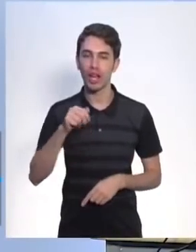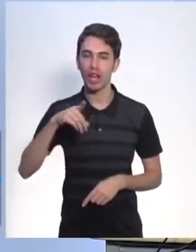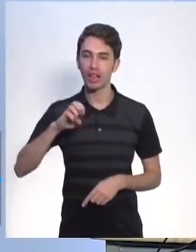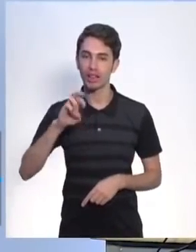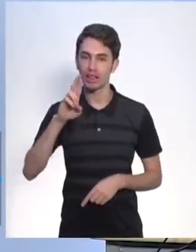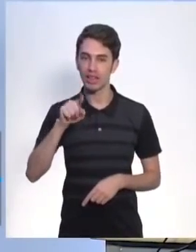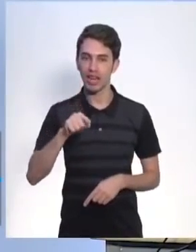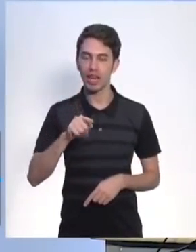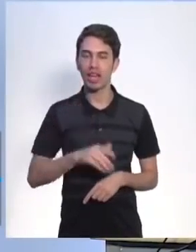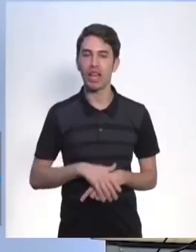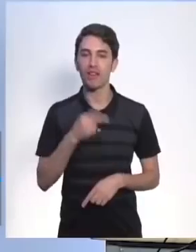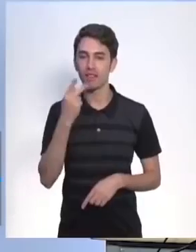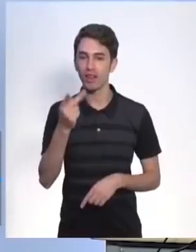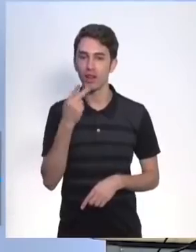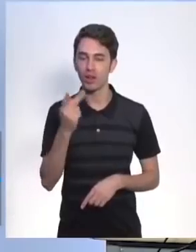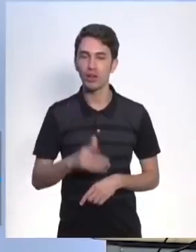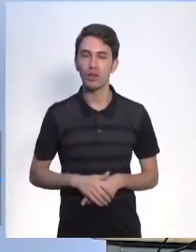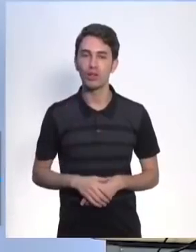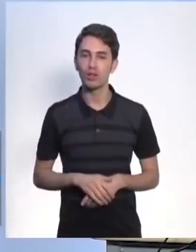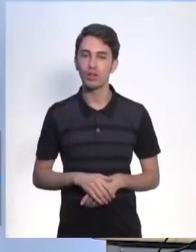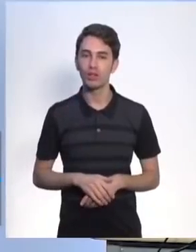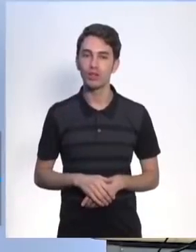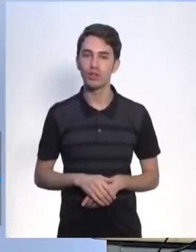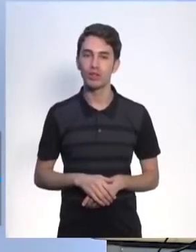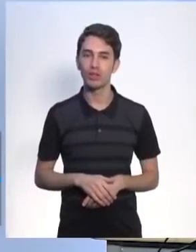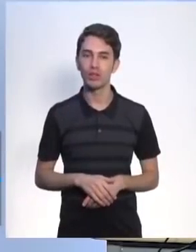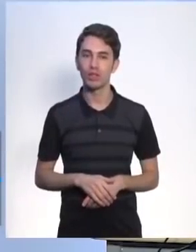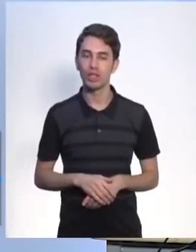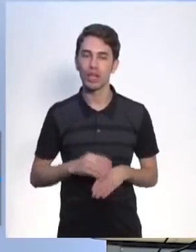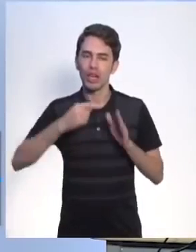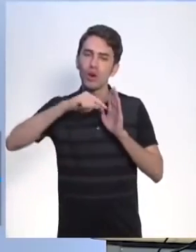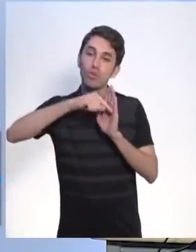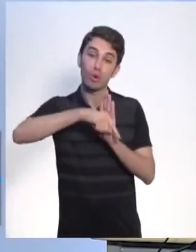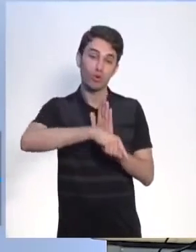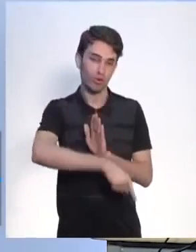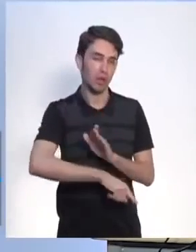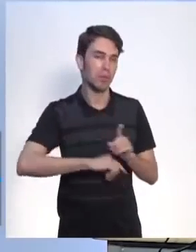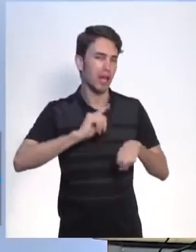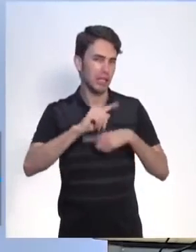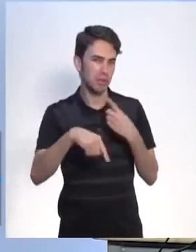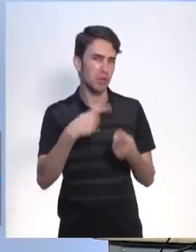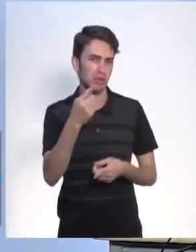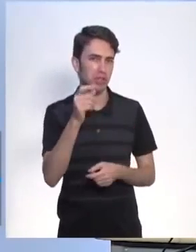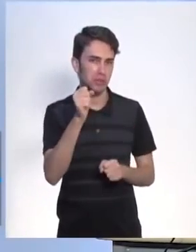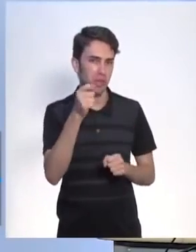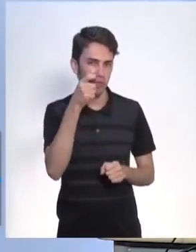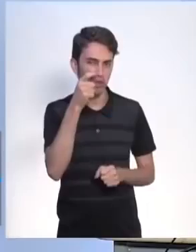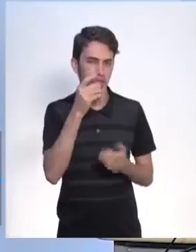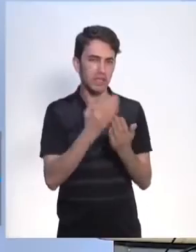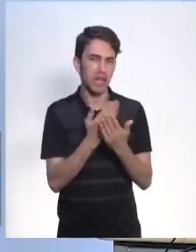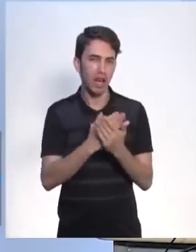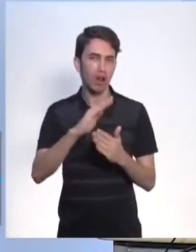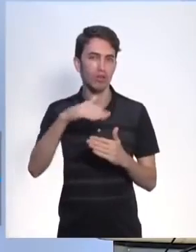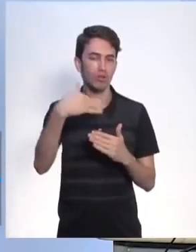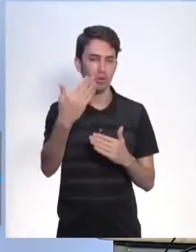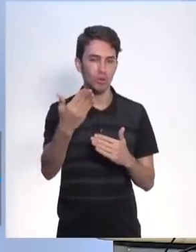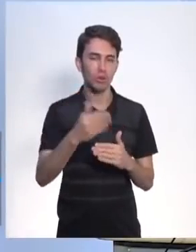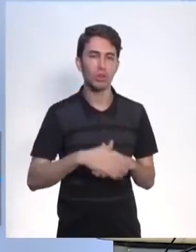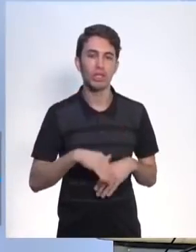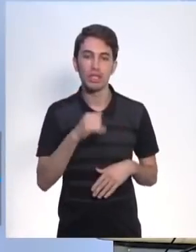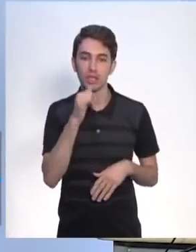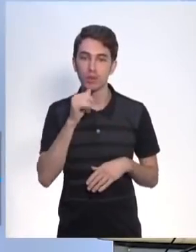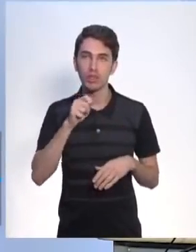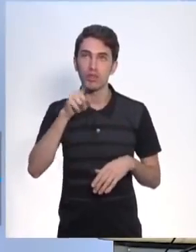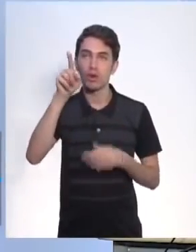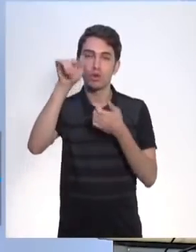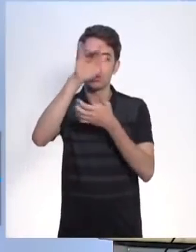assim, que aí é uma, digamos assim, um aprofundamento, vocês podem ver isso aí em próximas aulas, tá? E se formos para o espaço,